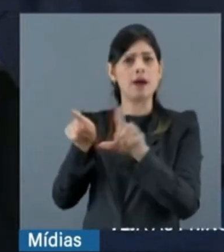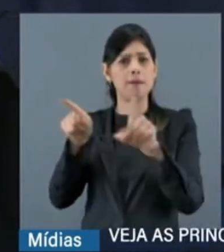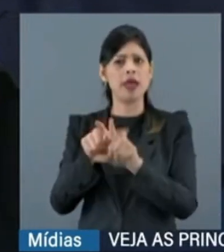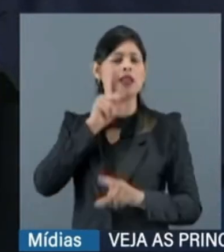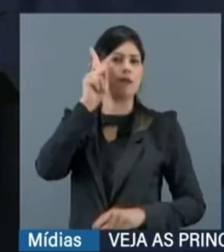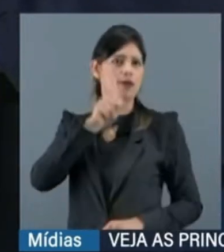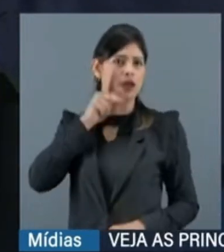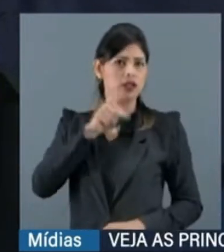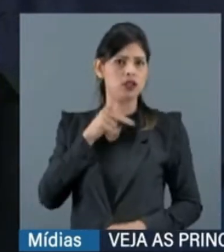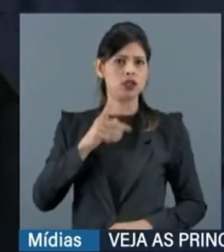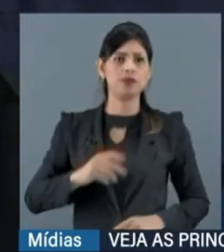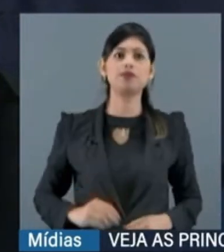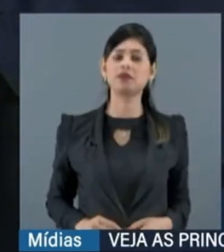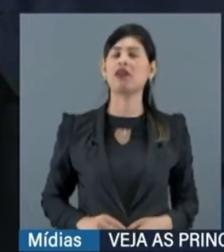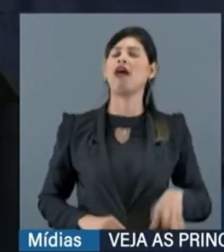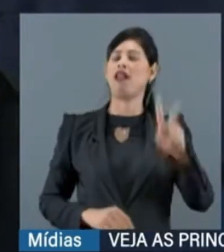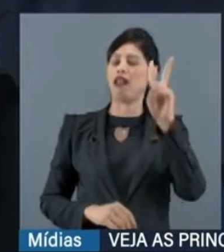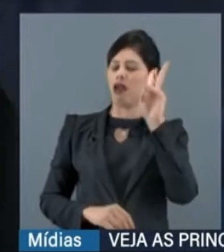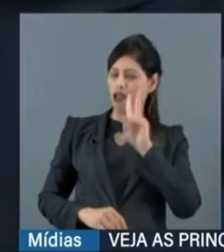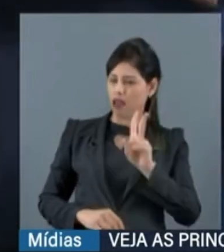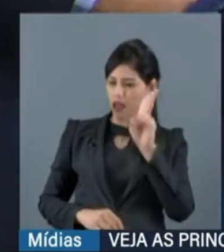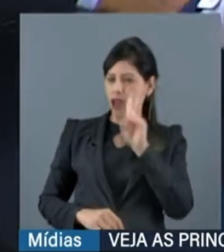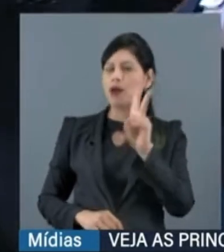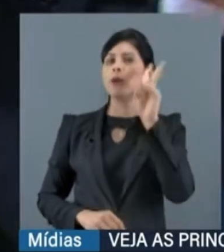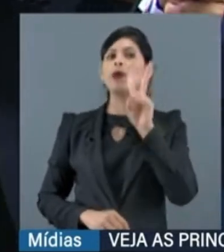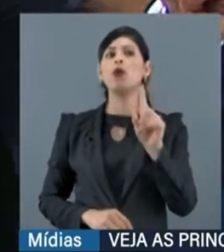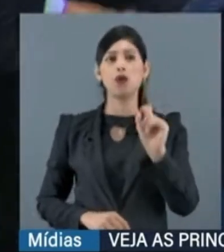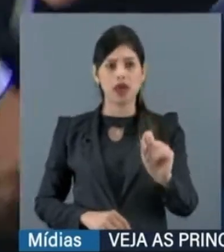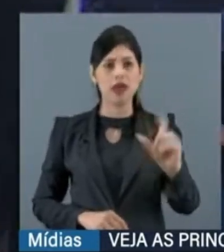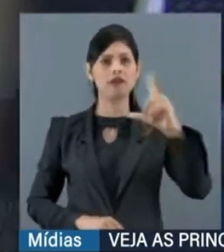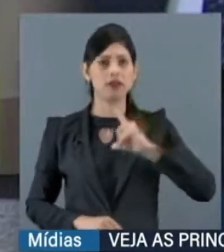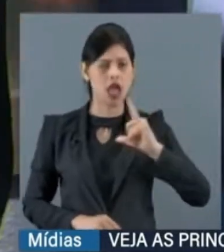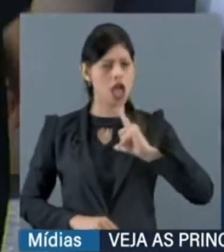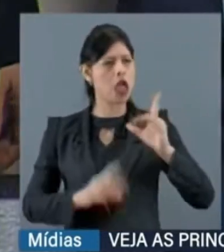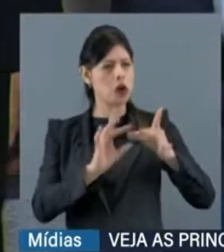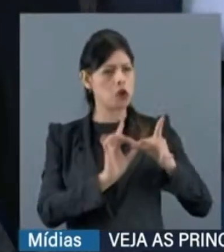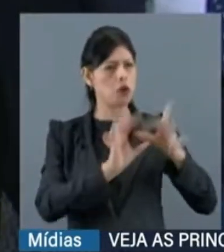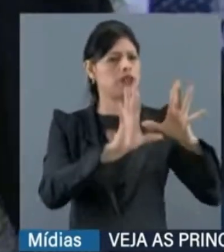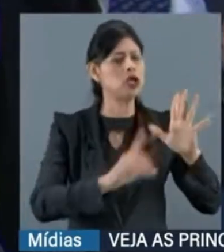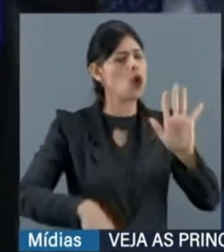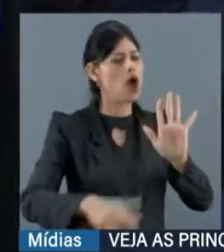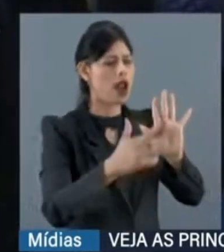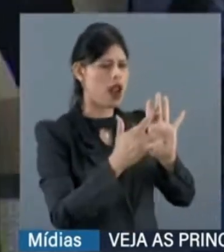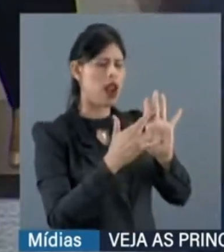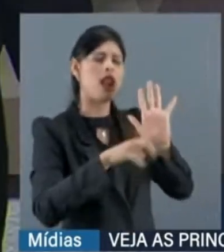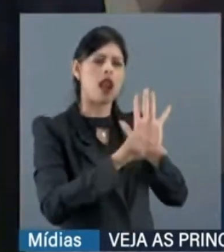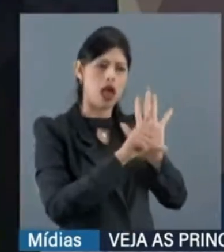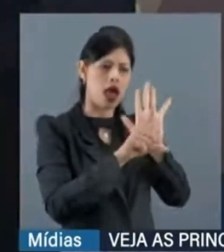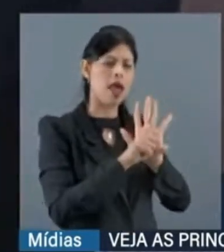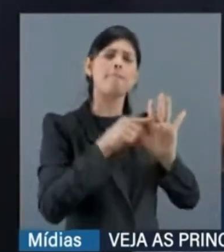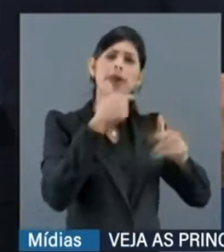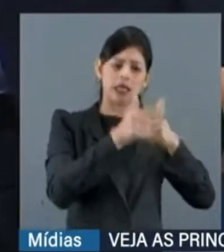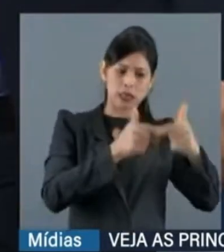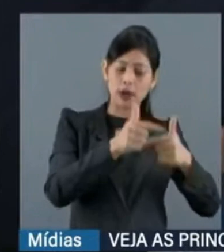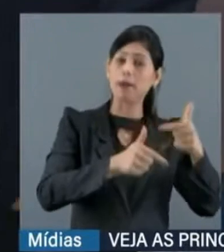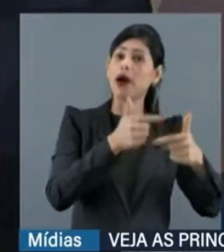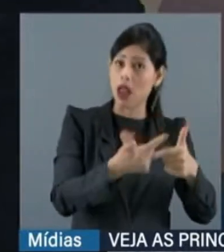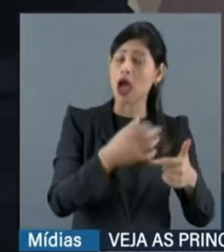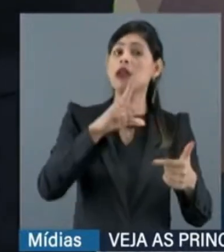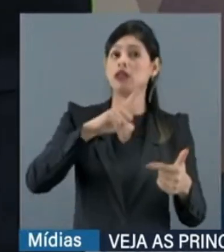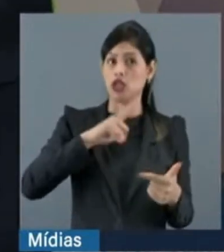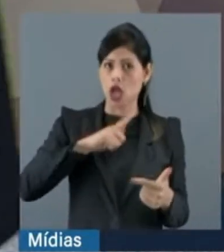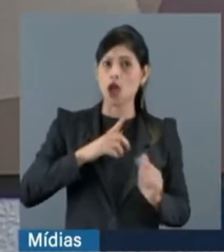política. Lembro que nós temos, sim, autorização contida em lei para atuarmos. Nós